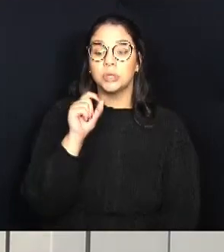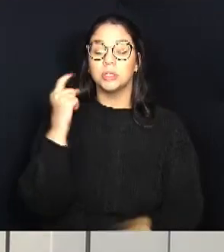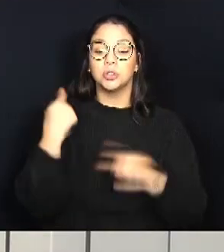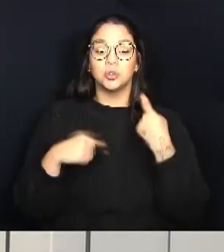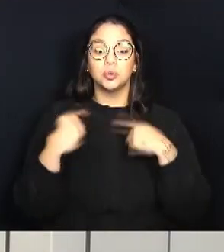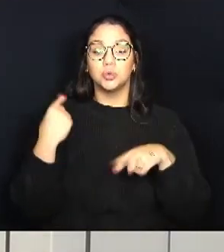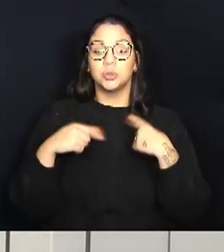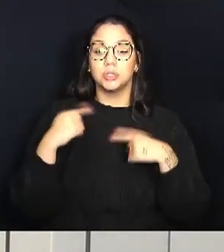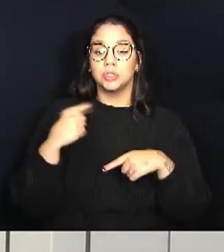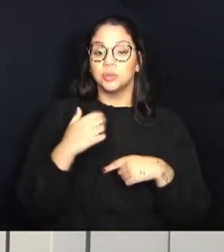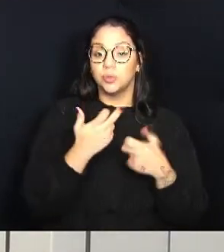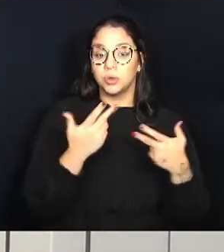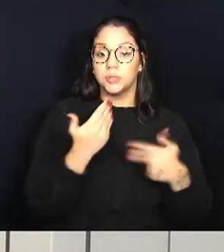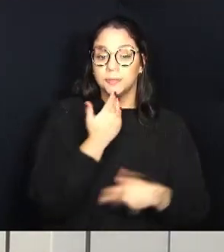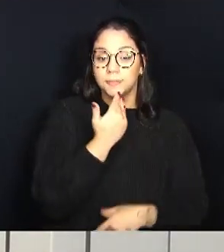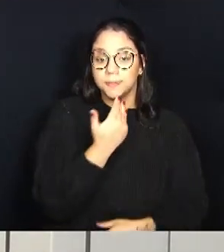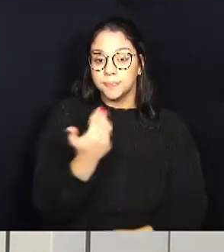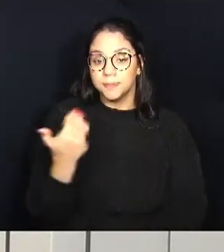as reivindicações.